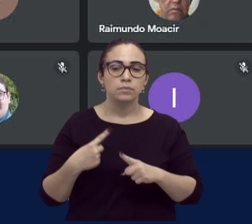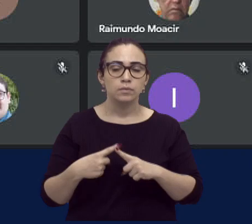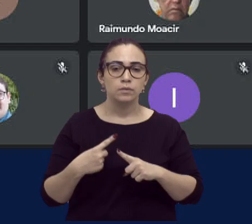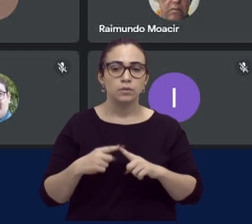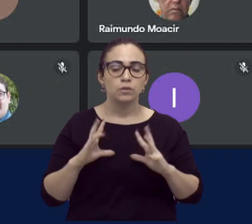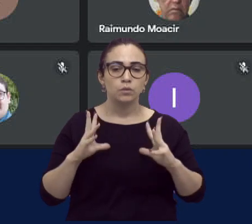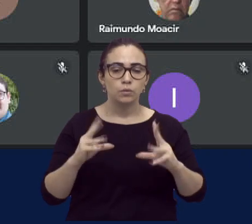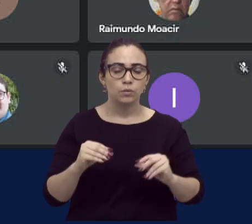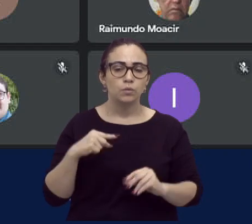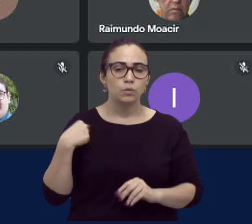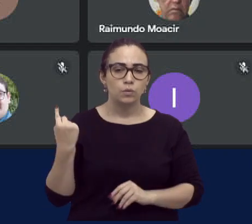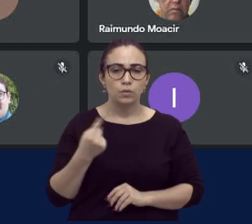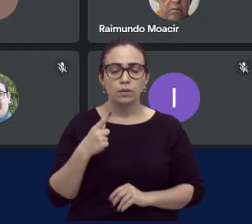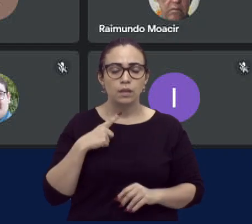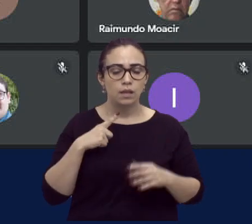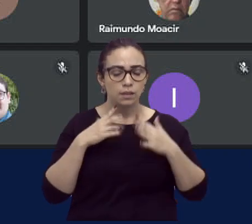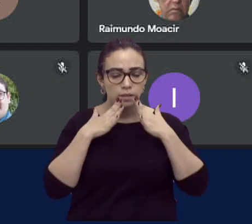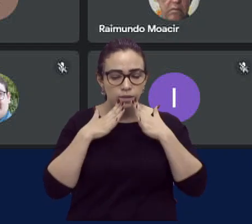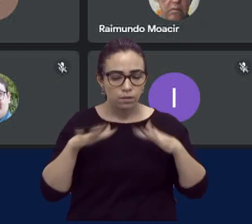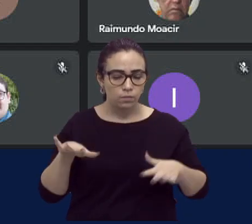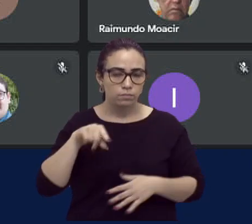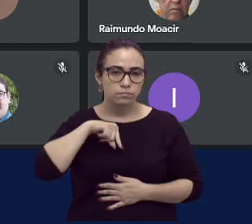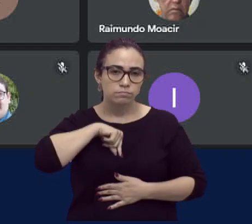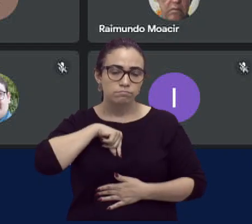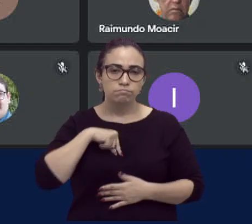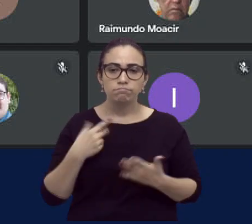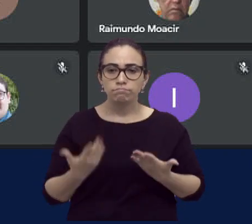todos nós temos uma natureza compassiva.